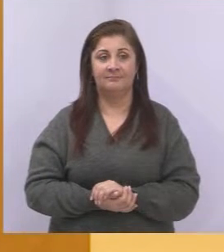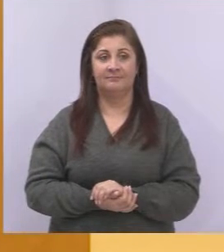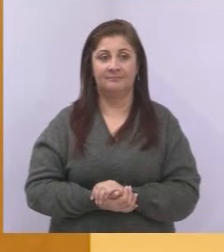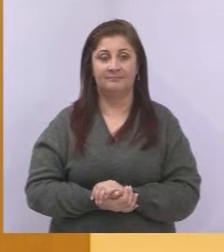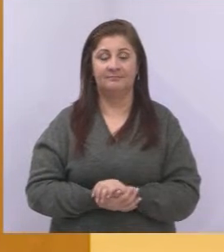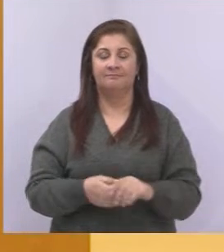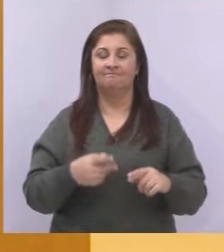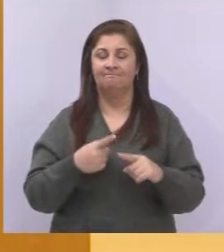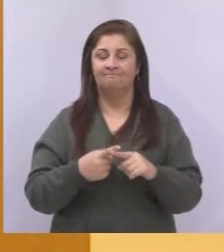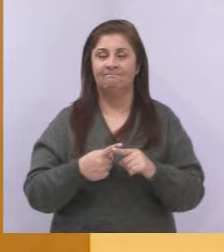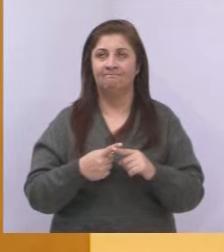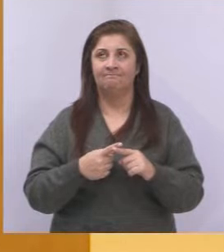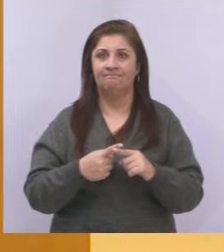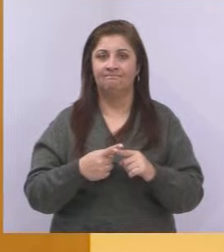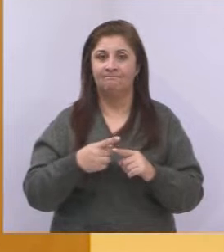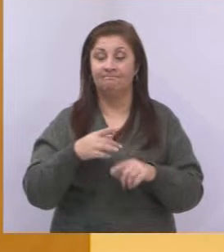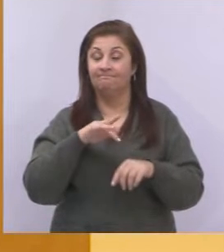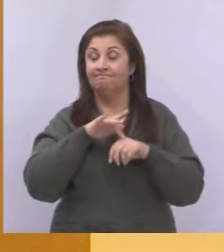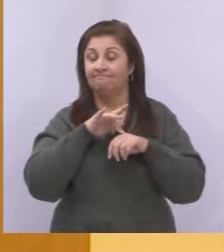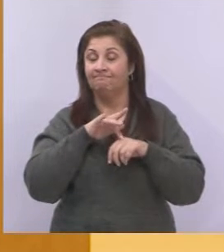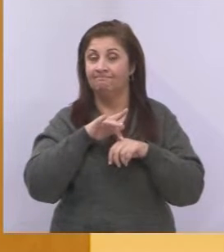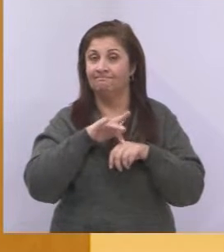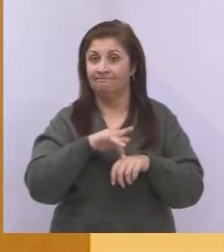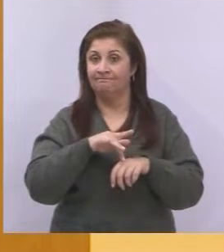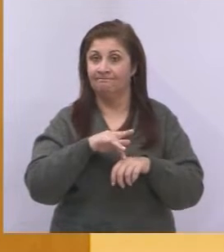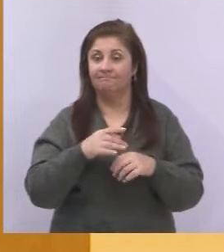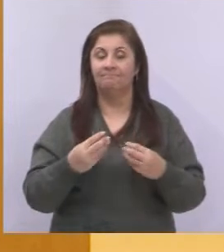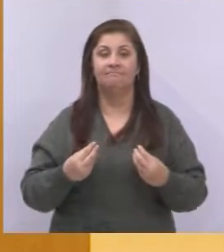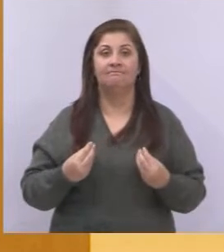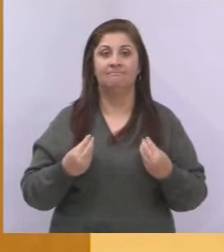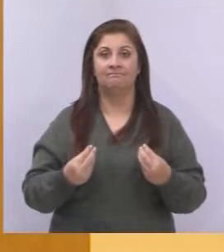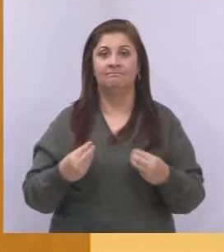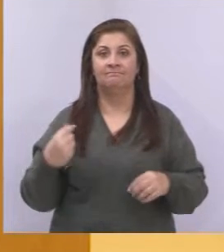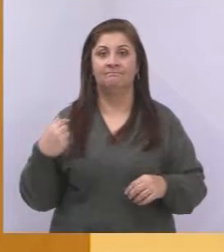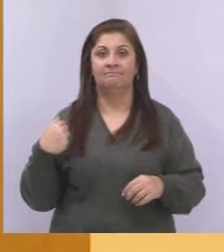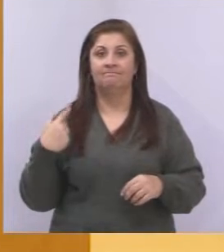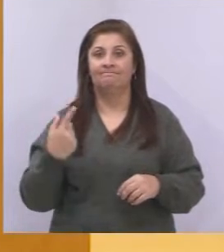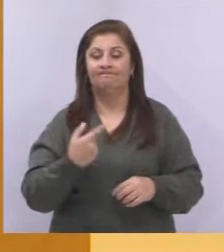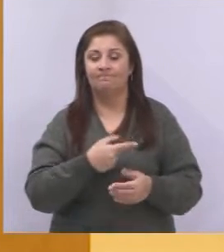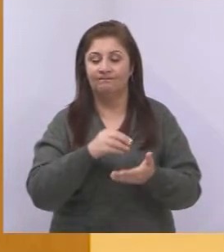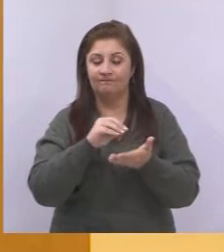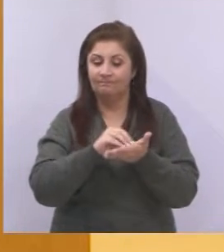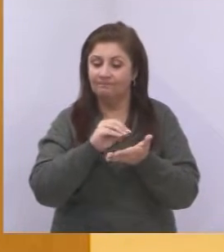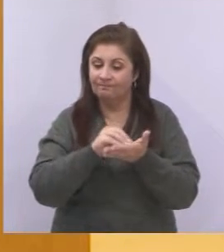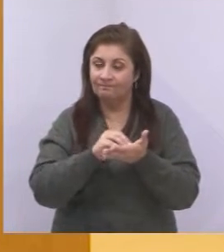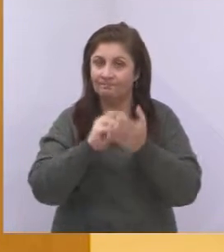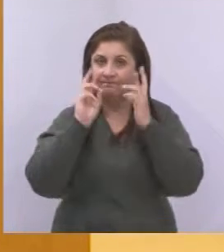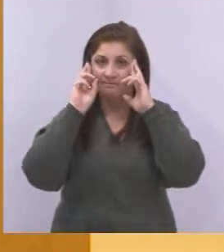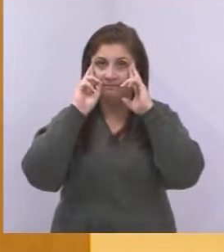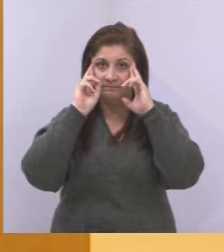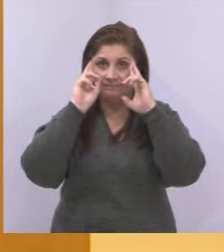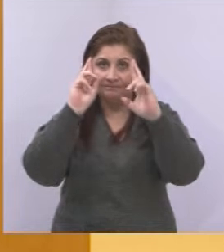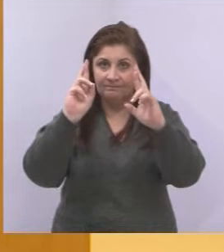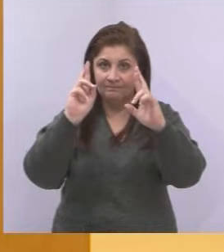é impressionante, não é, como nós faltamos com respeito àqueles que têm mais